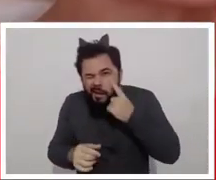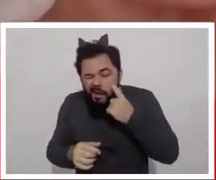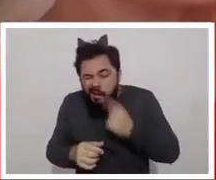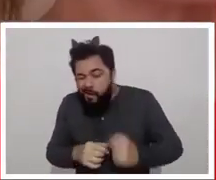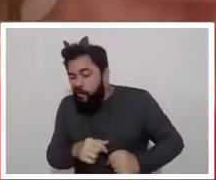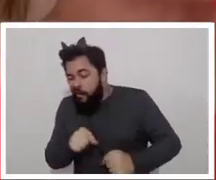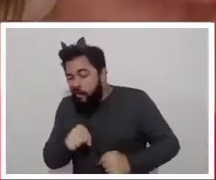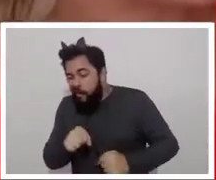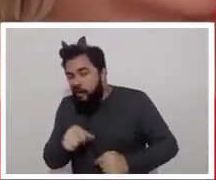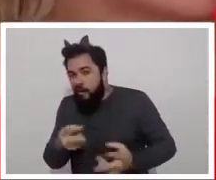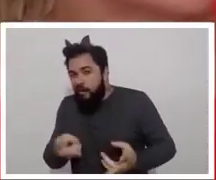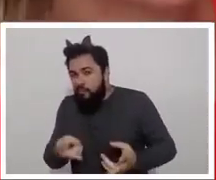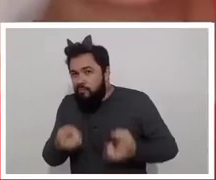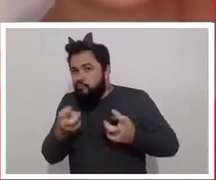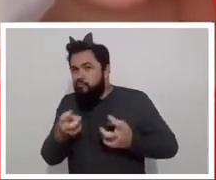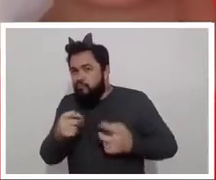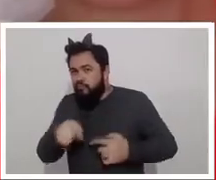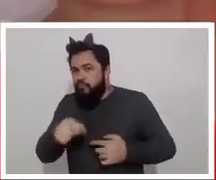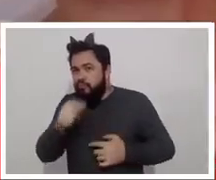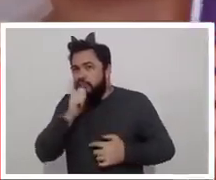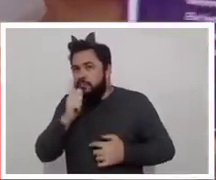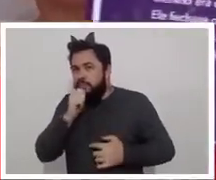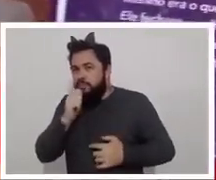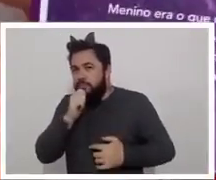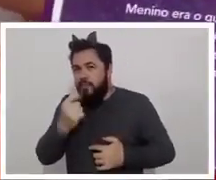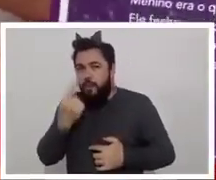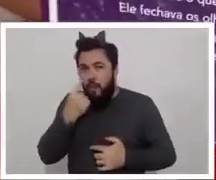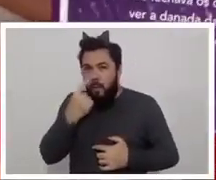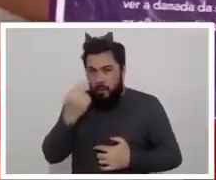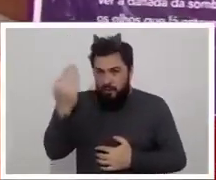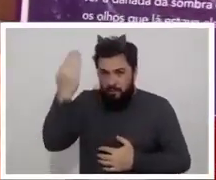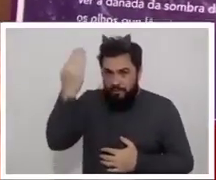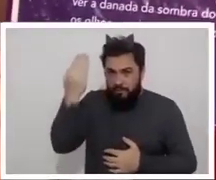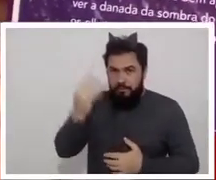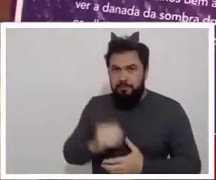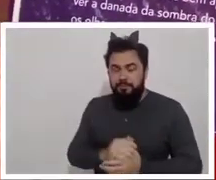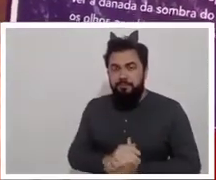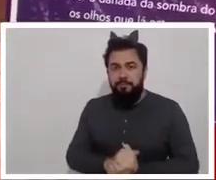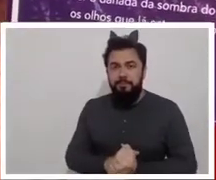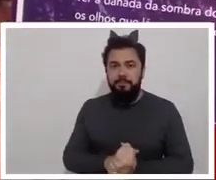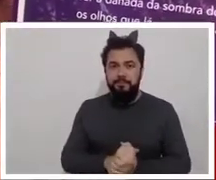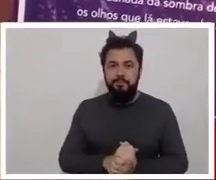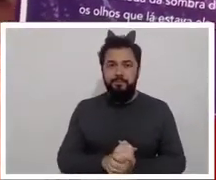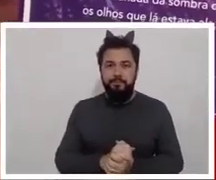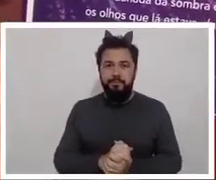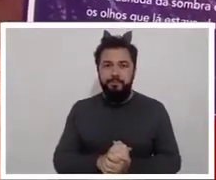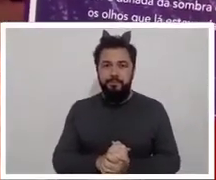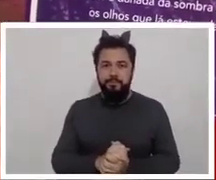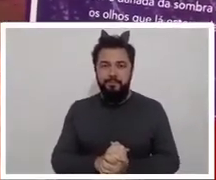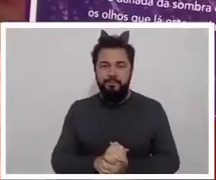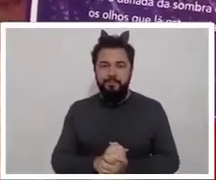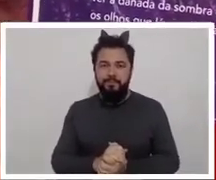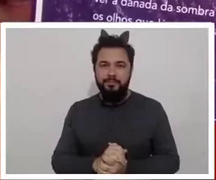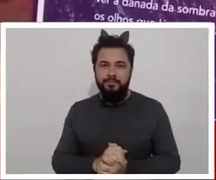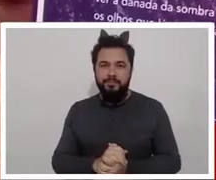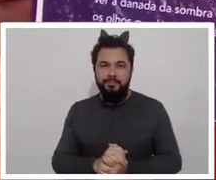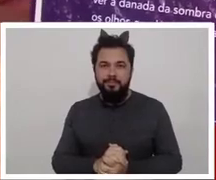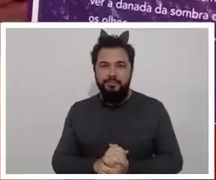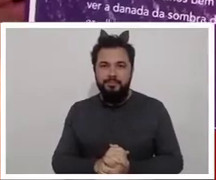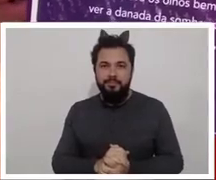só abre os olhos e lá estava ela olhando para ele menina parece com uma hora o